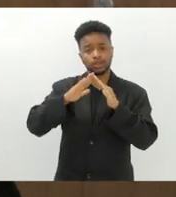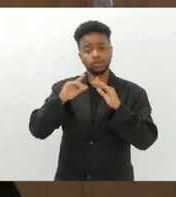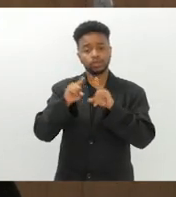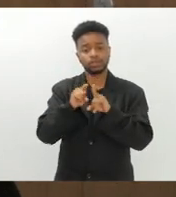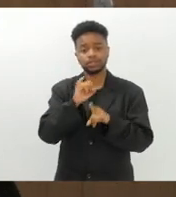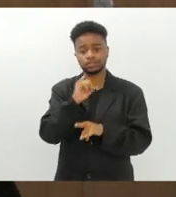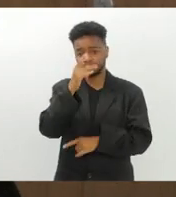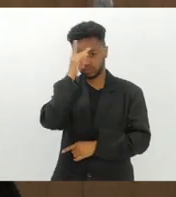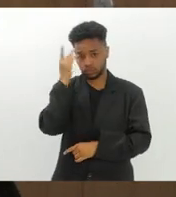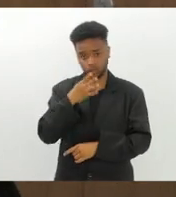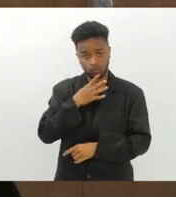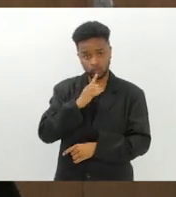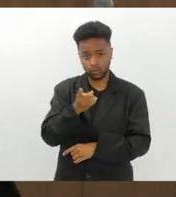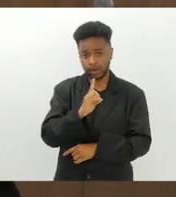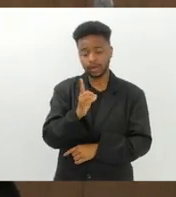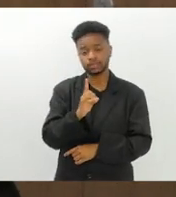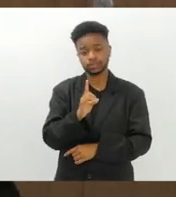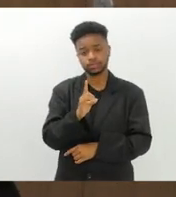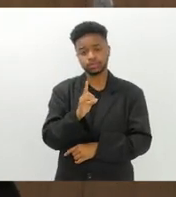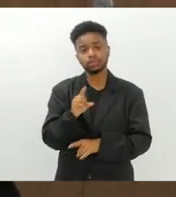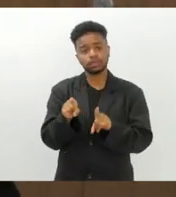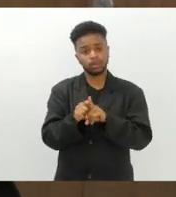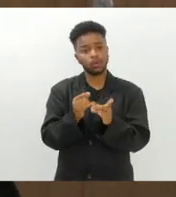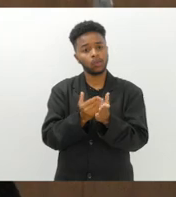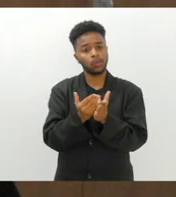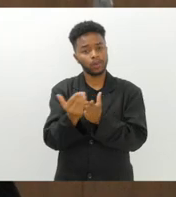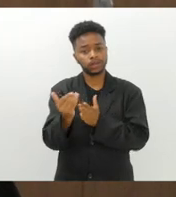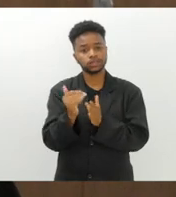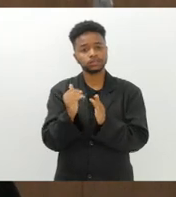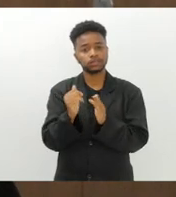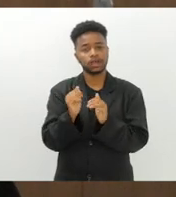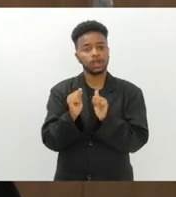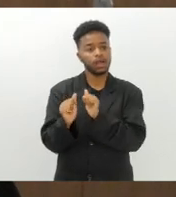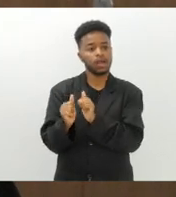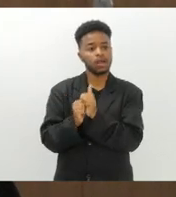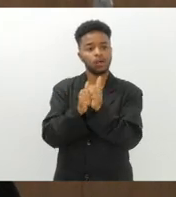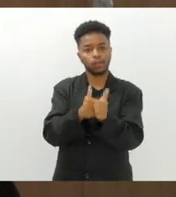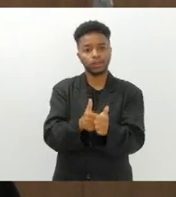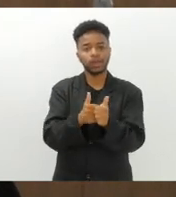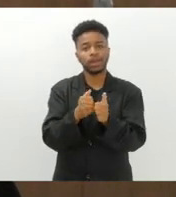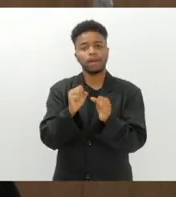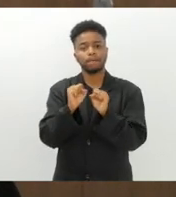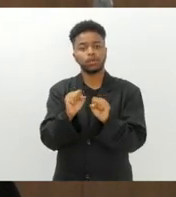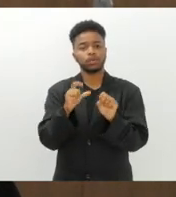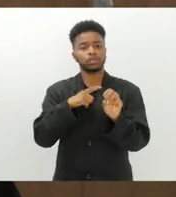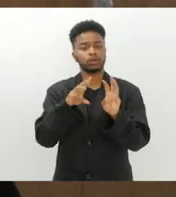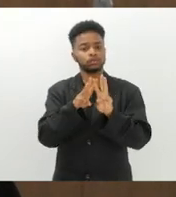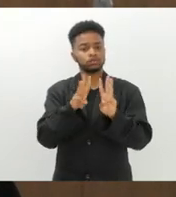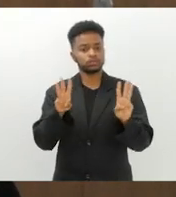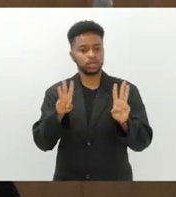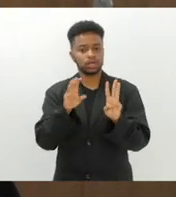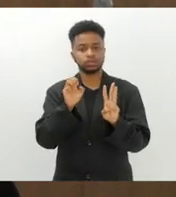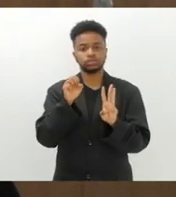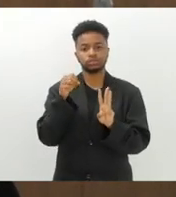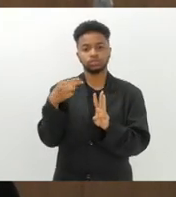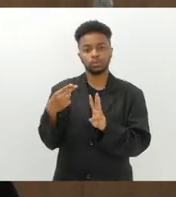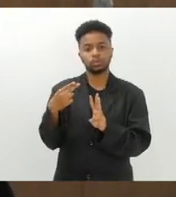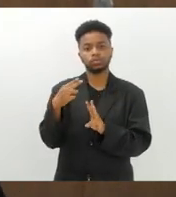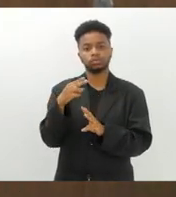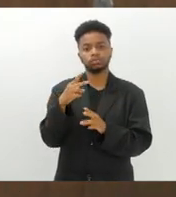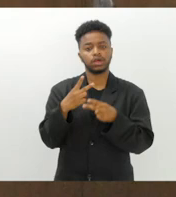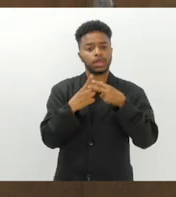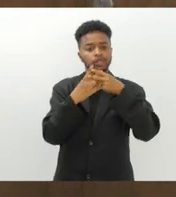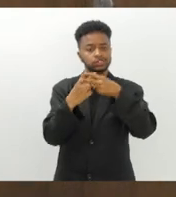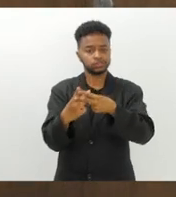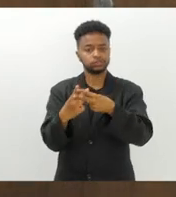têm o conhecimento, elas vão começar a acompanhar aquilo e dentro dali pode ter um site, uma hashtag, algo